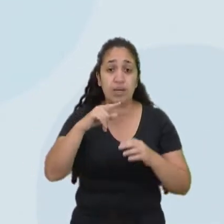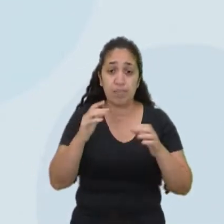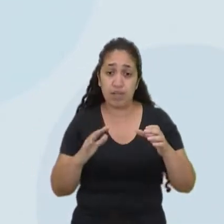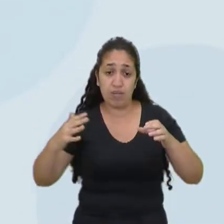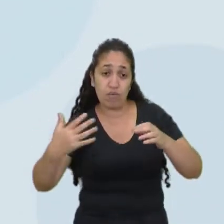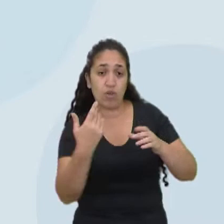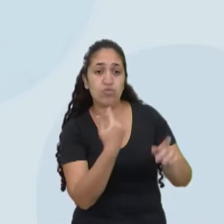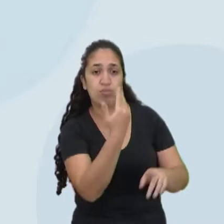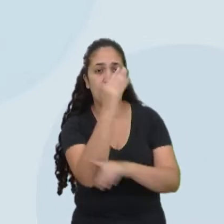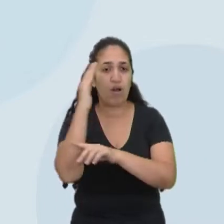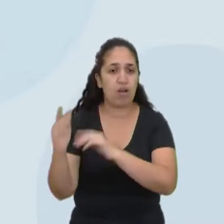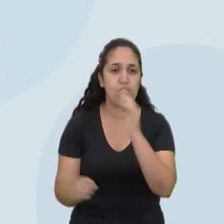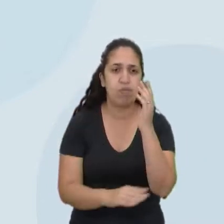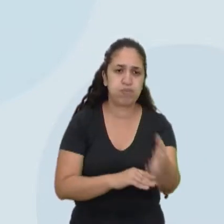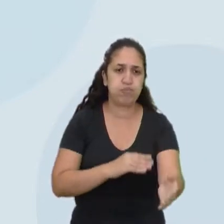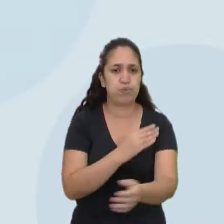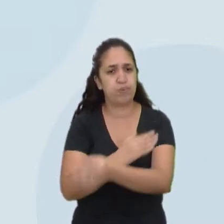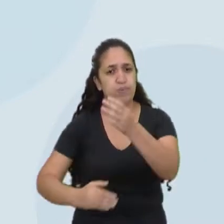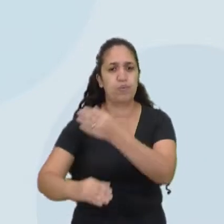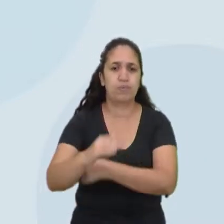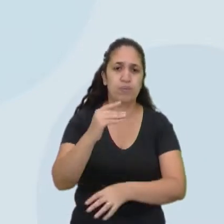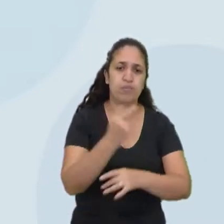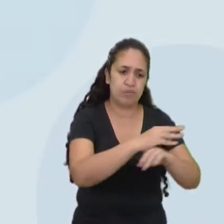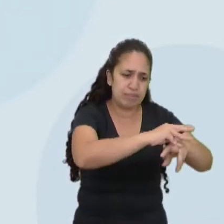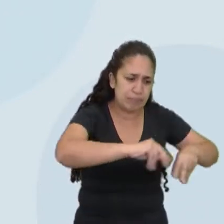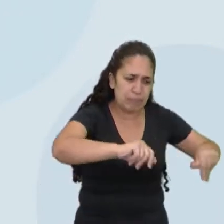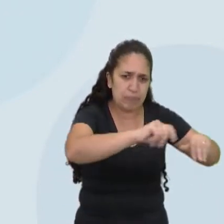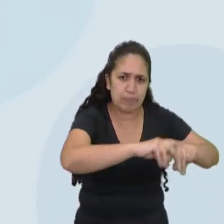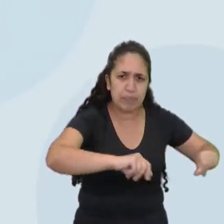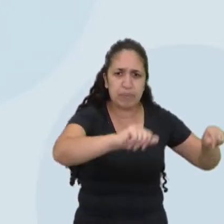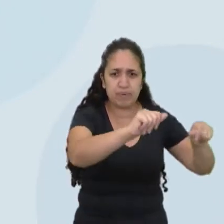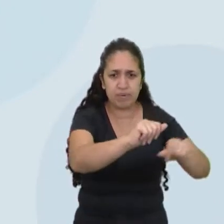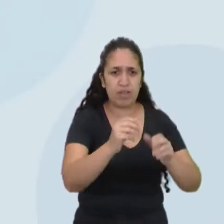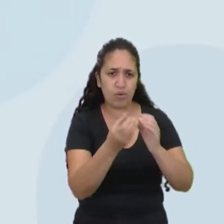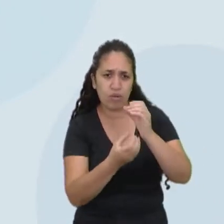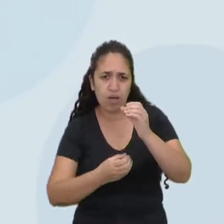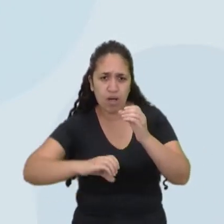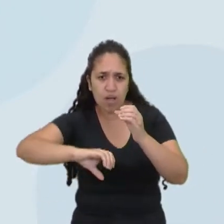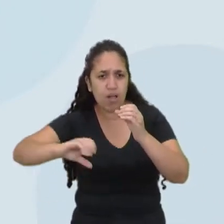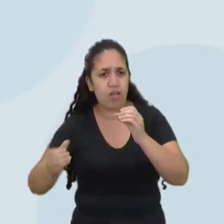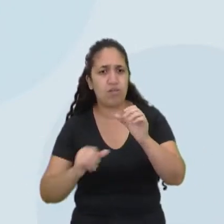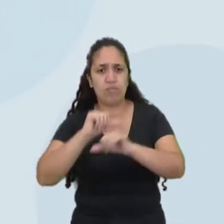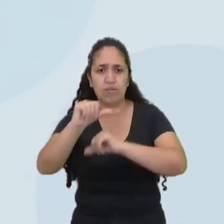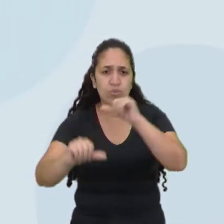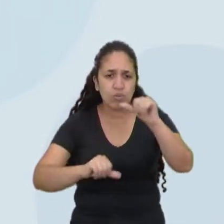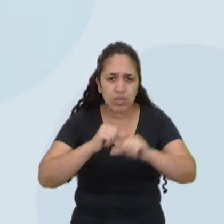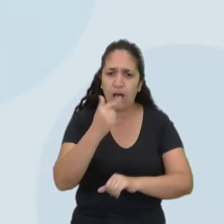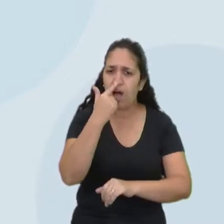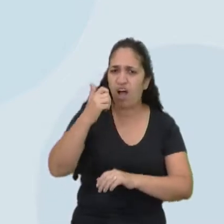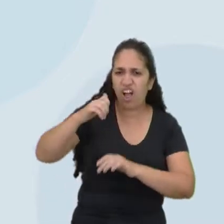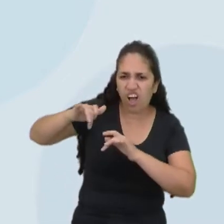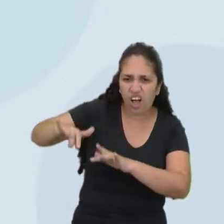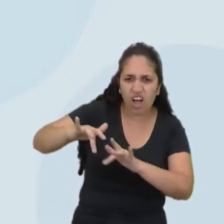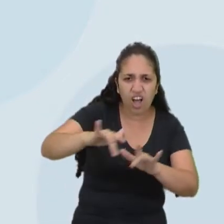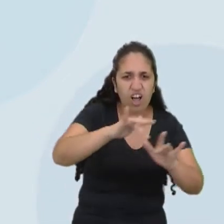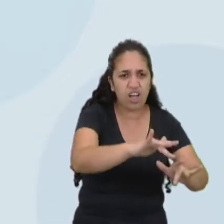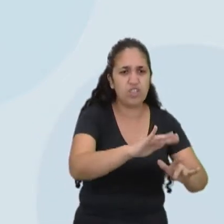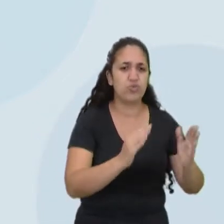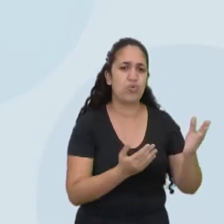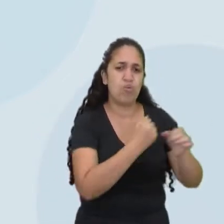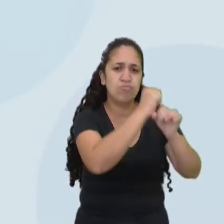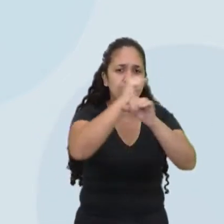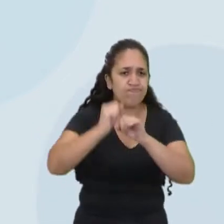como desmatamentos, cortes, aterros, alterações nas drenagens, lançamento de lixo e construção